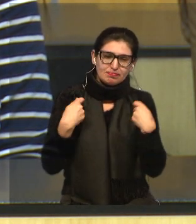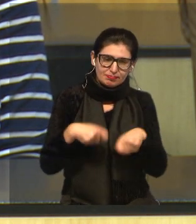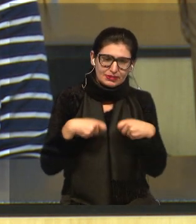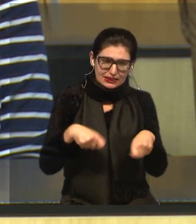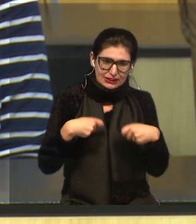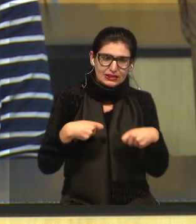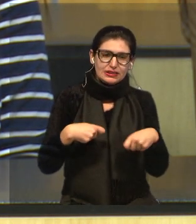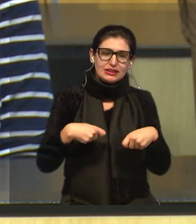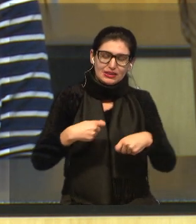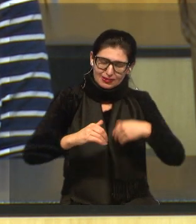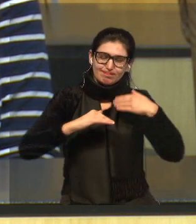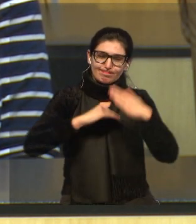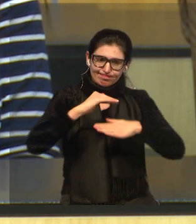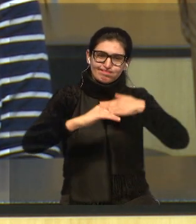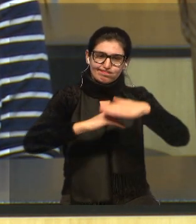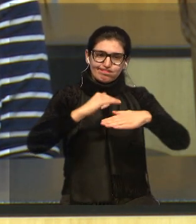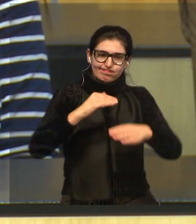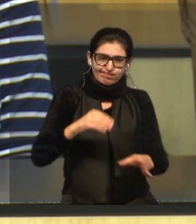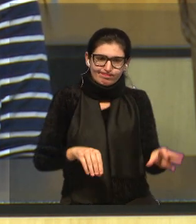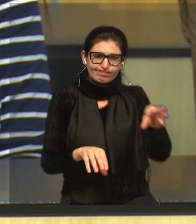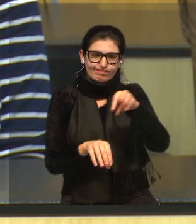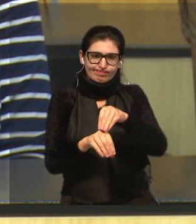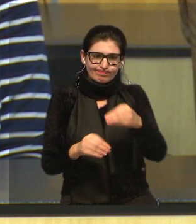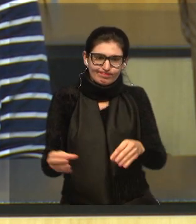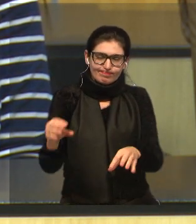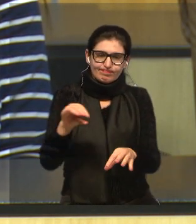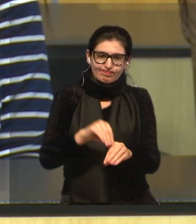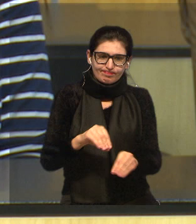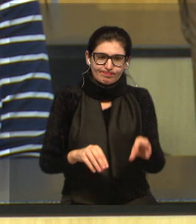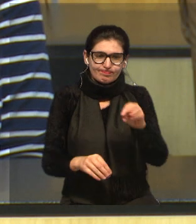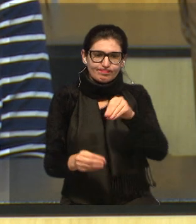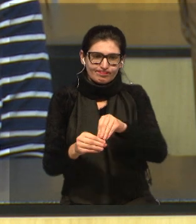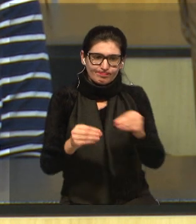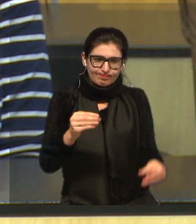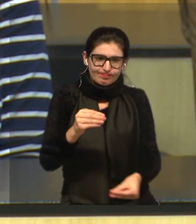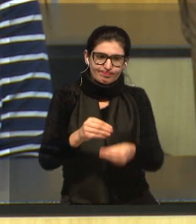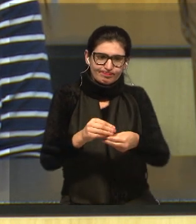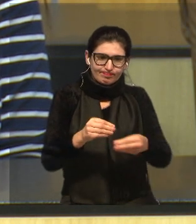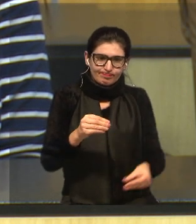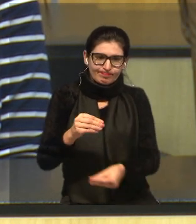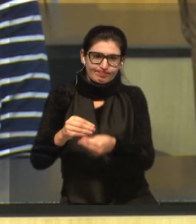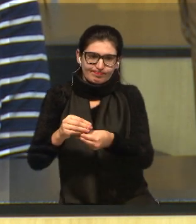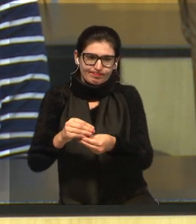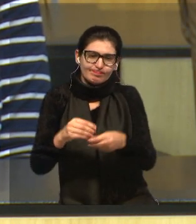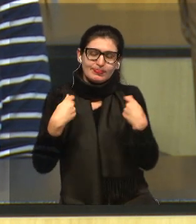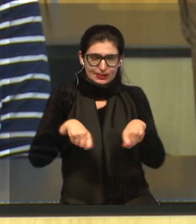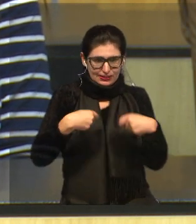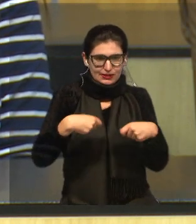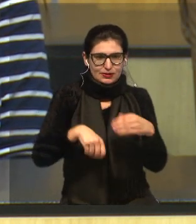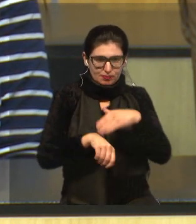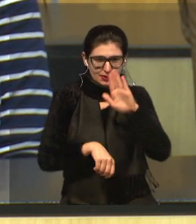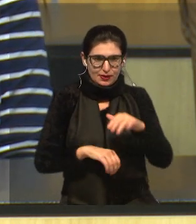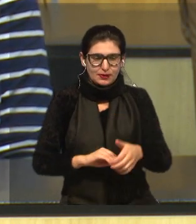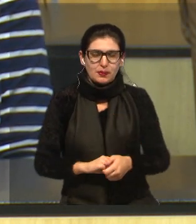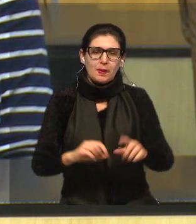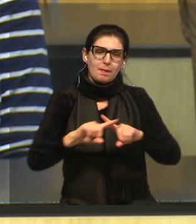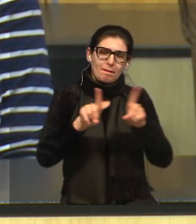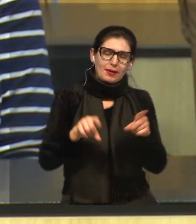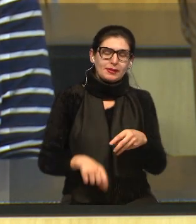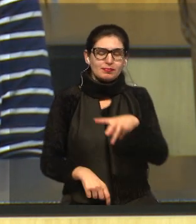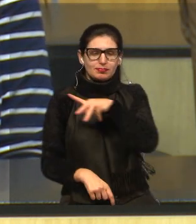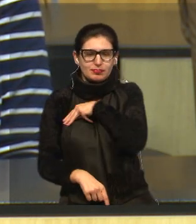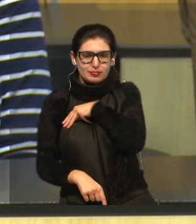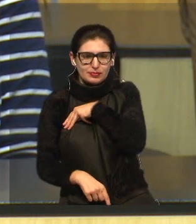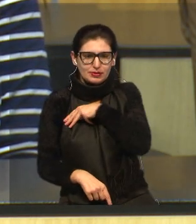implementada. O Ministério Público muitas vezes acaba fazendo aquele papel chato e desagradável de ser aquele que